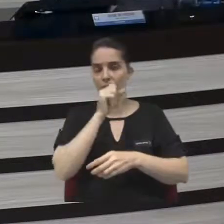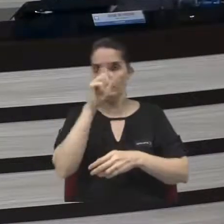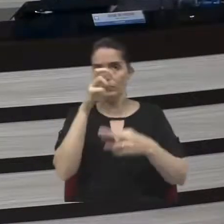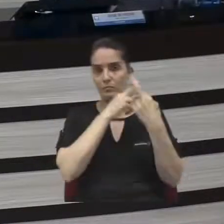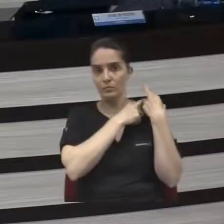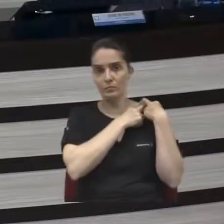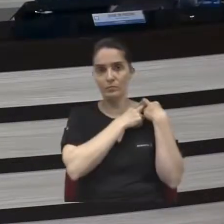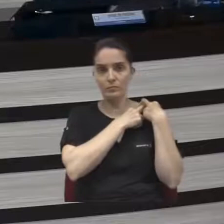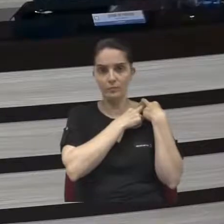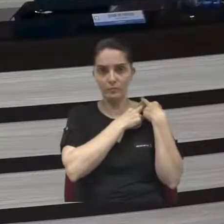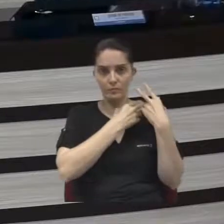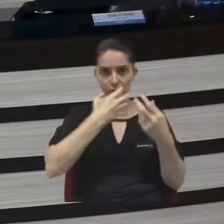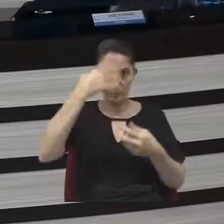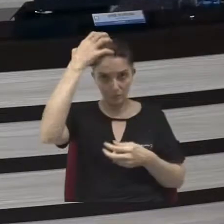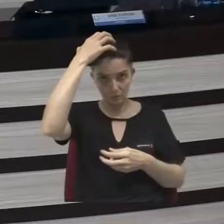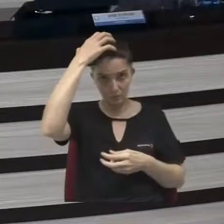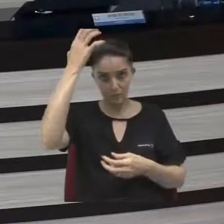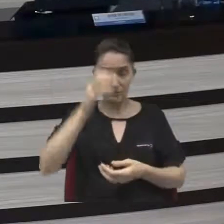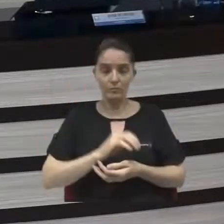Autoria, vereador Darcy Reis.